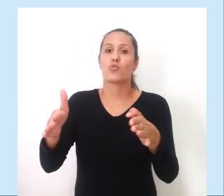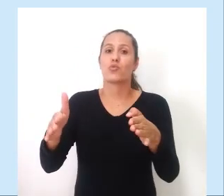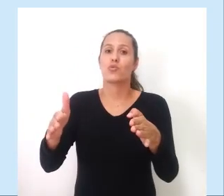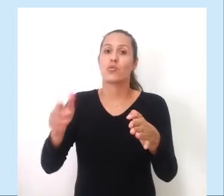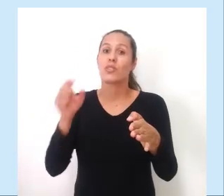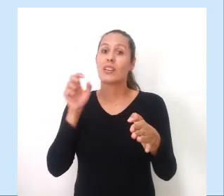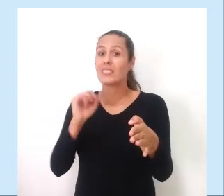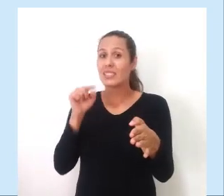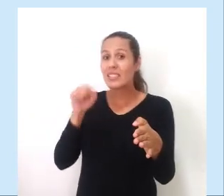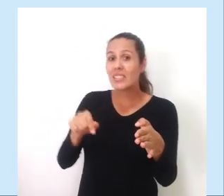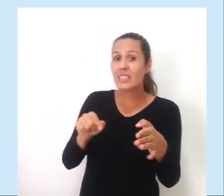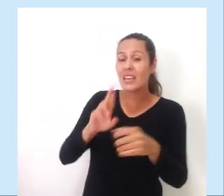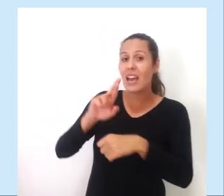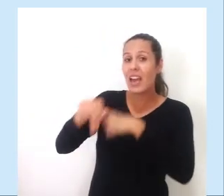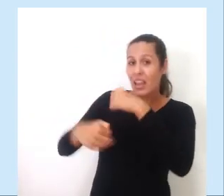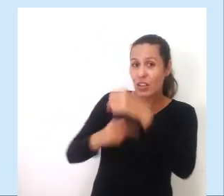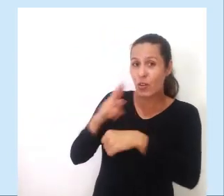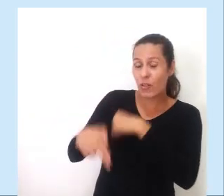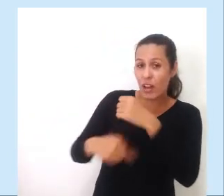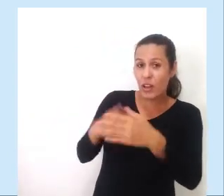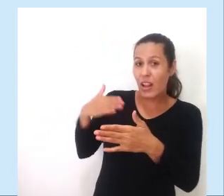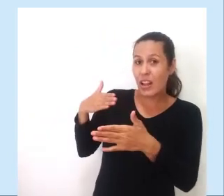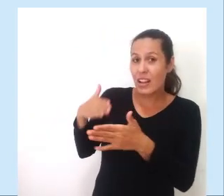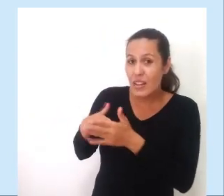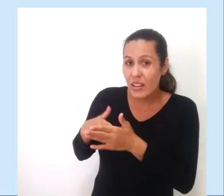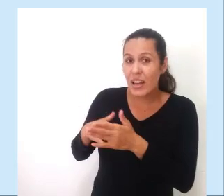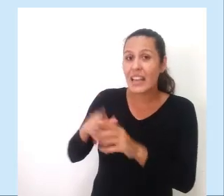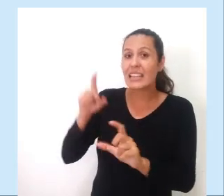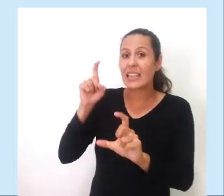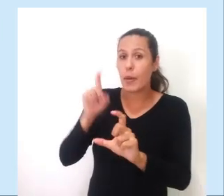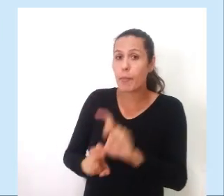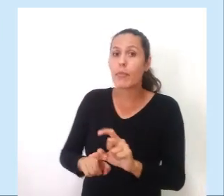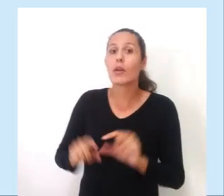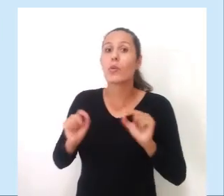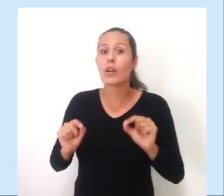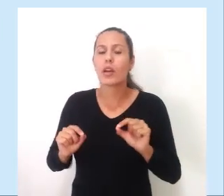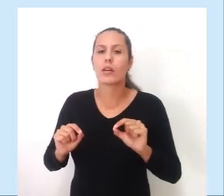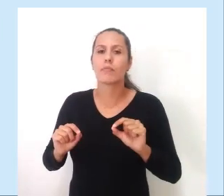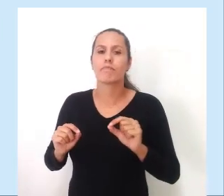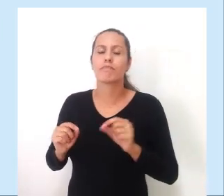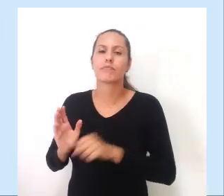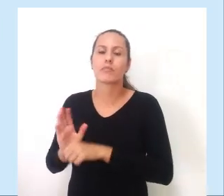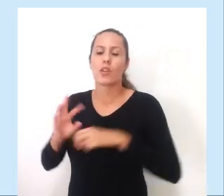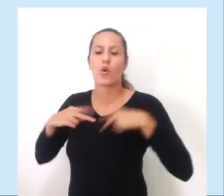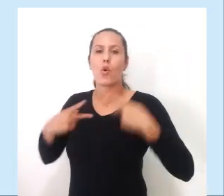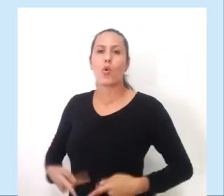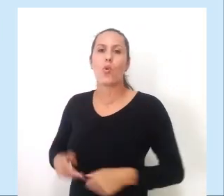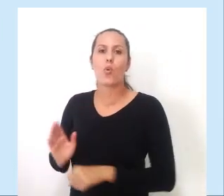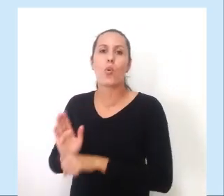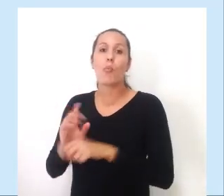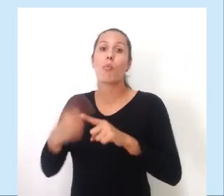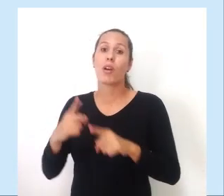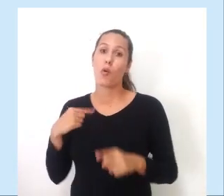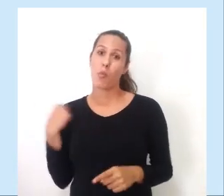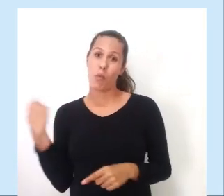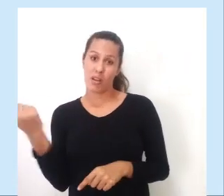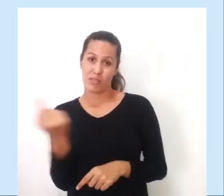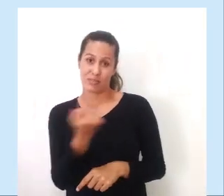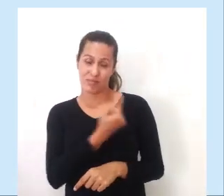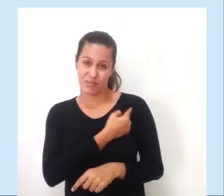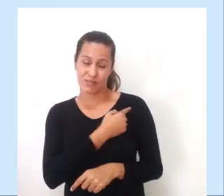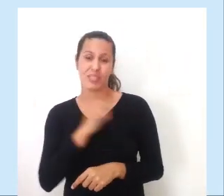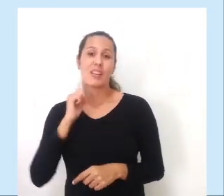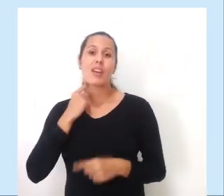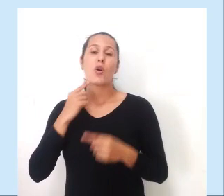se é renovável, limitado, depende da ação do homem. Porque como a gente está poluindo